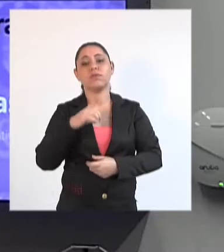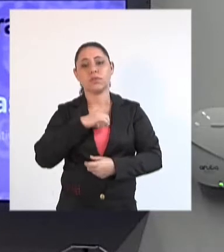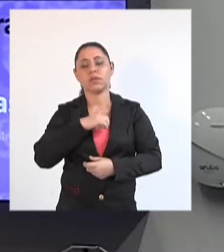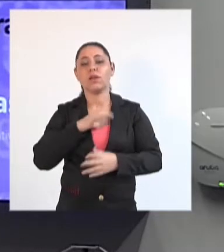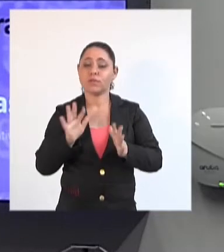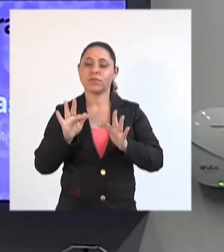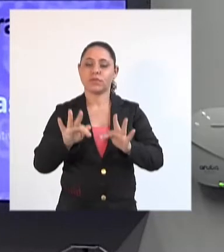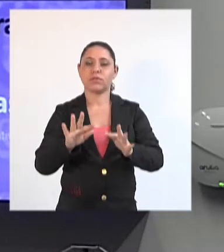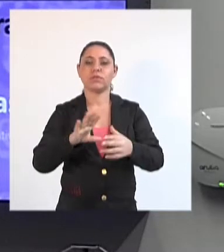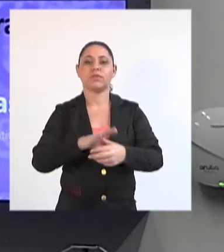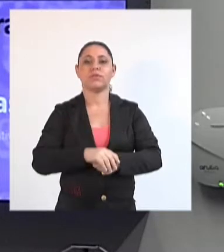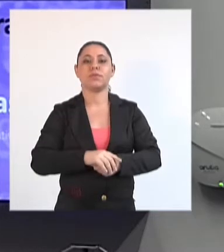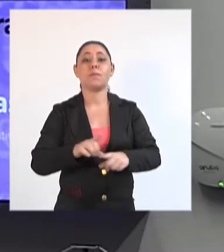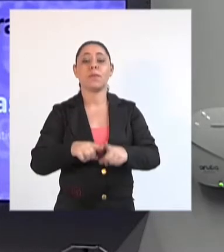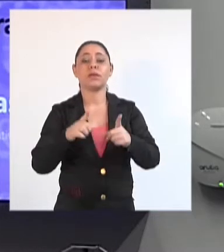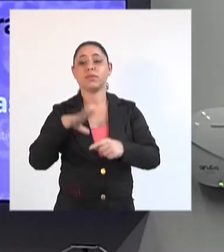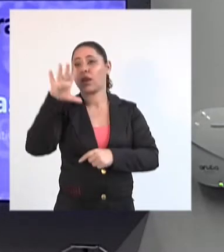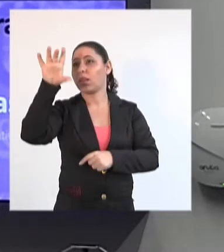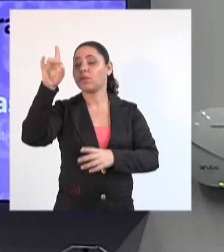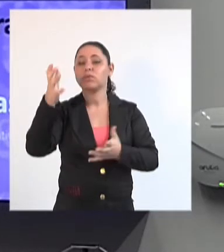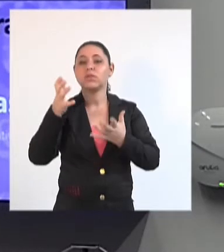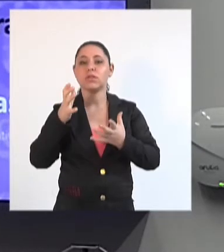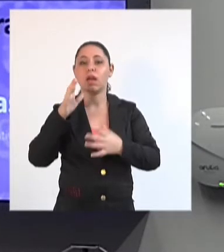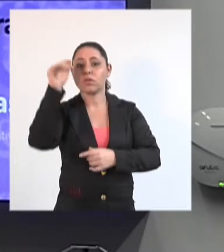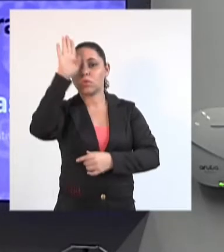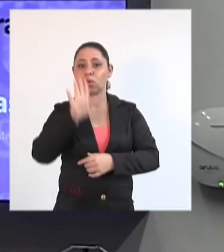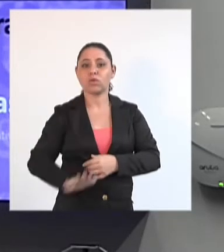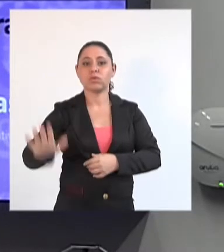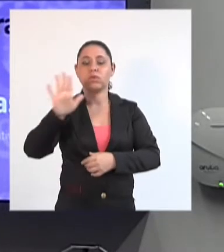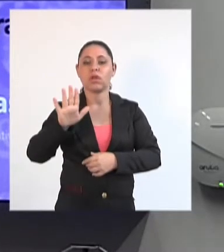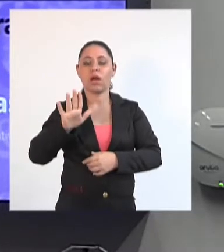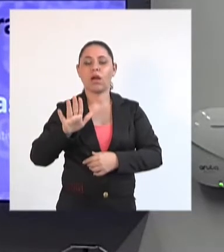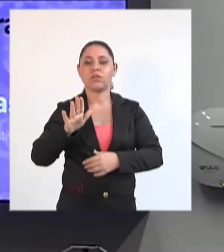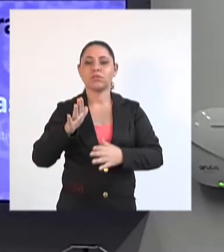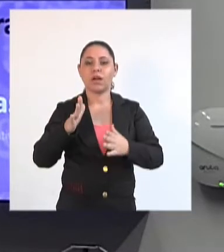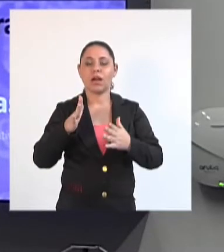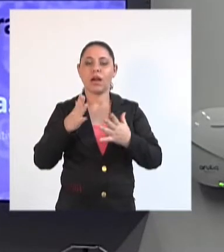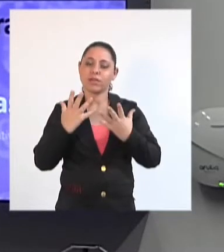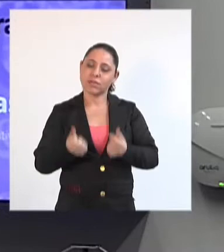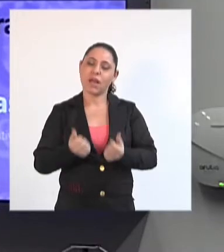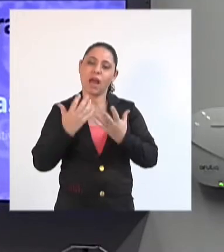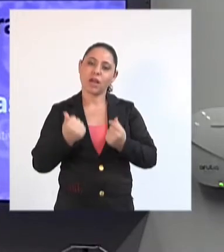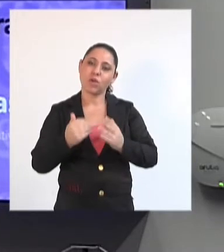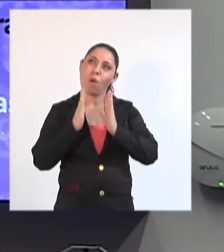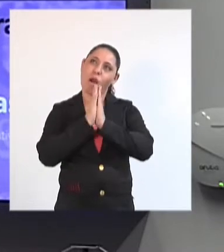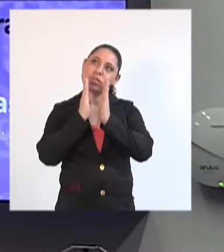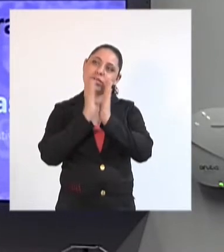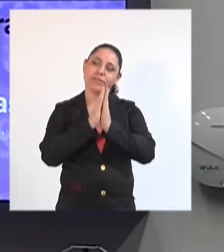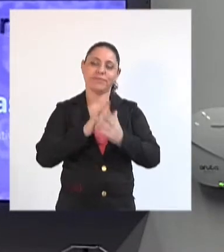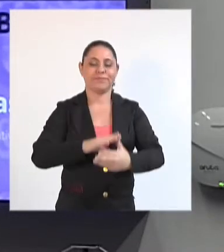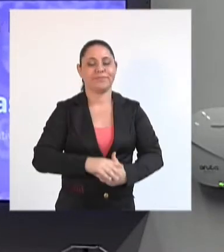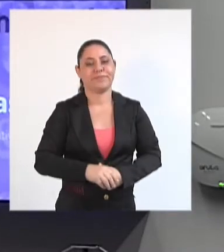as finalizações, mas, se Deus quiser, a nacional, estamos aceitando orações também.